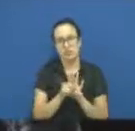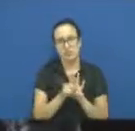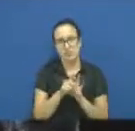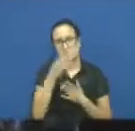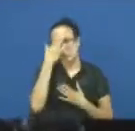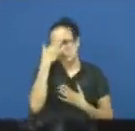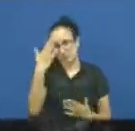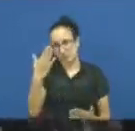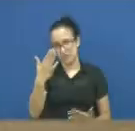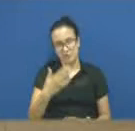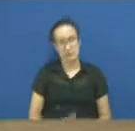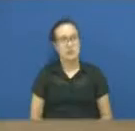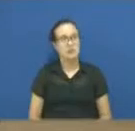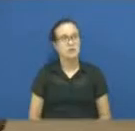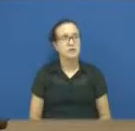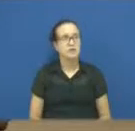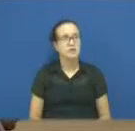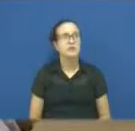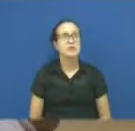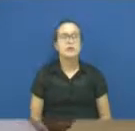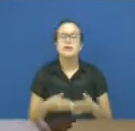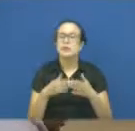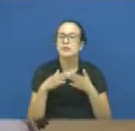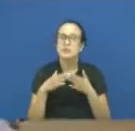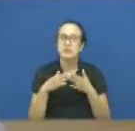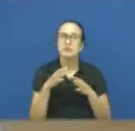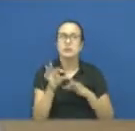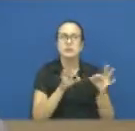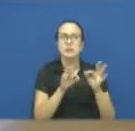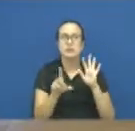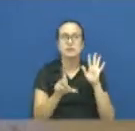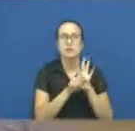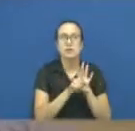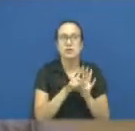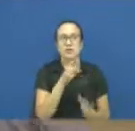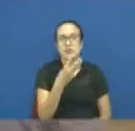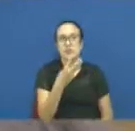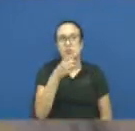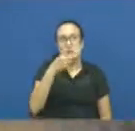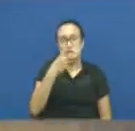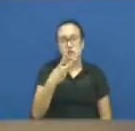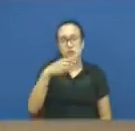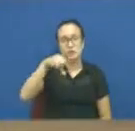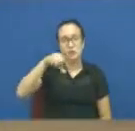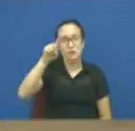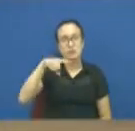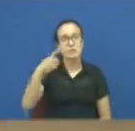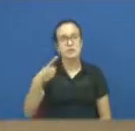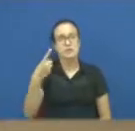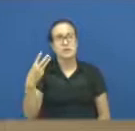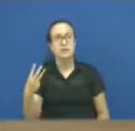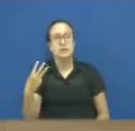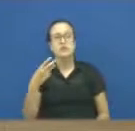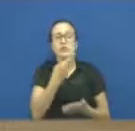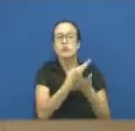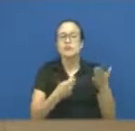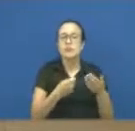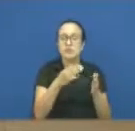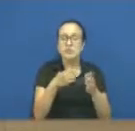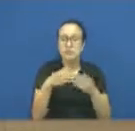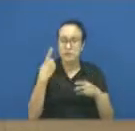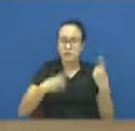todos. Requerimento solicitando a retirada do projeto 329 de 2013, de autoria do nobre vereador Jorge de Freitas, está em